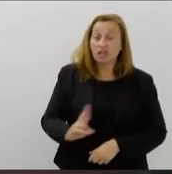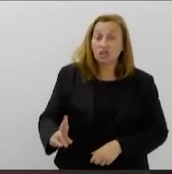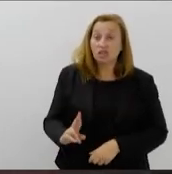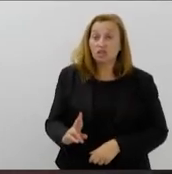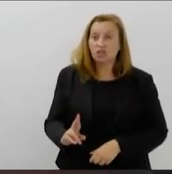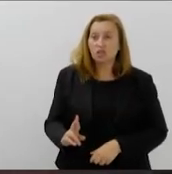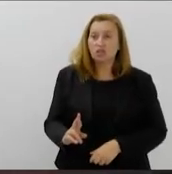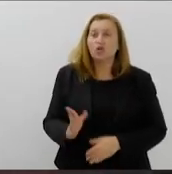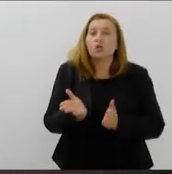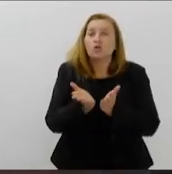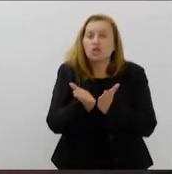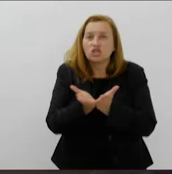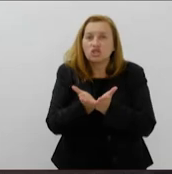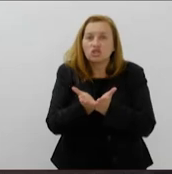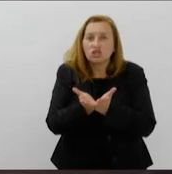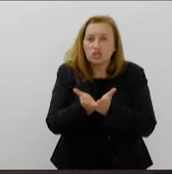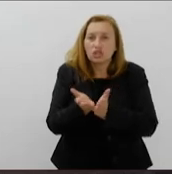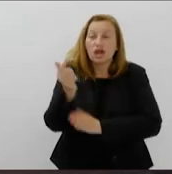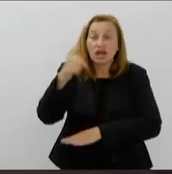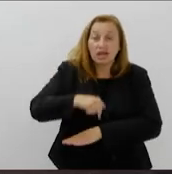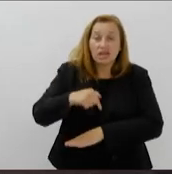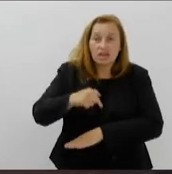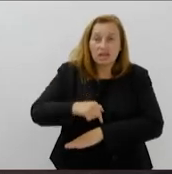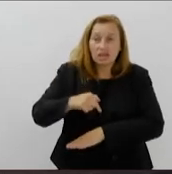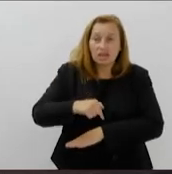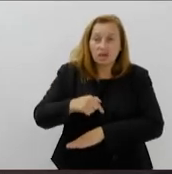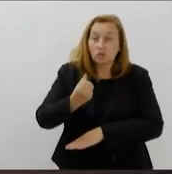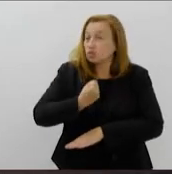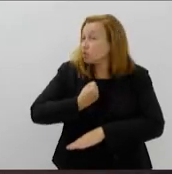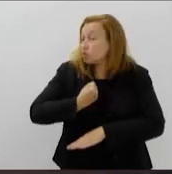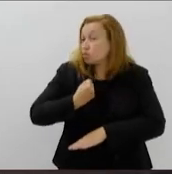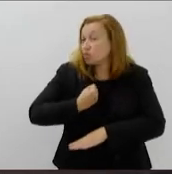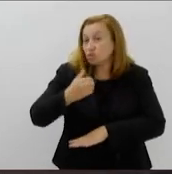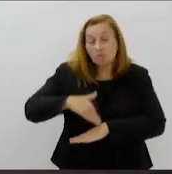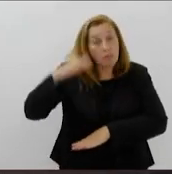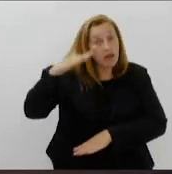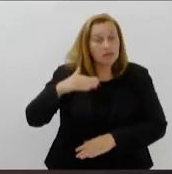o cristianismo aqui é majoritário.